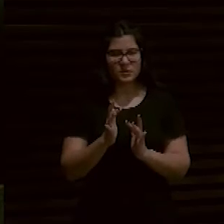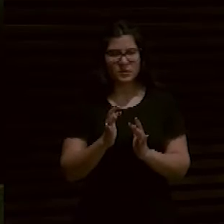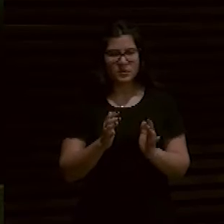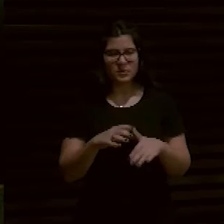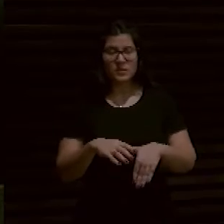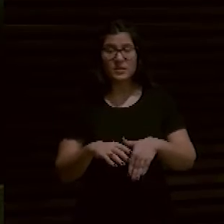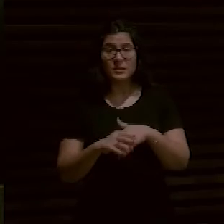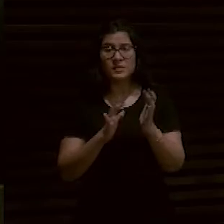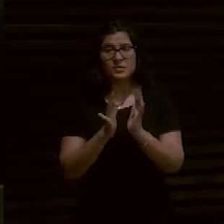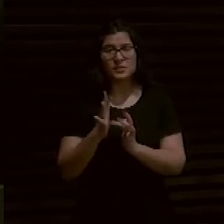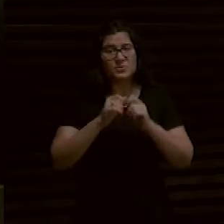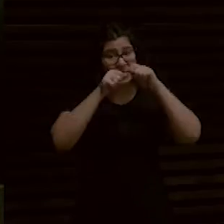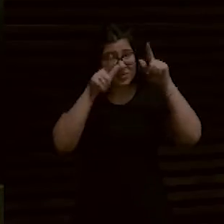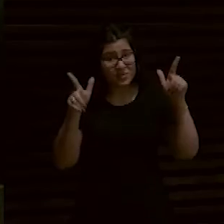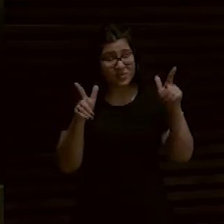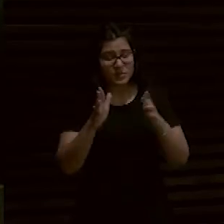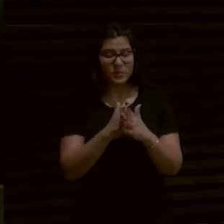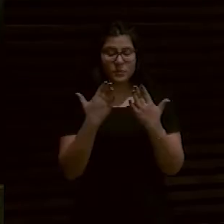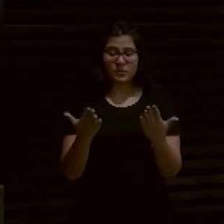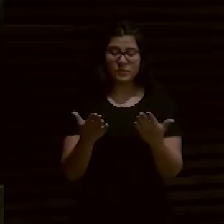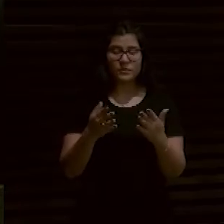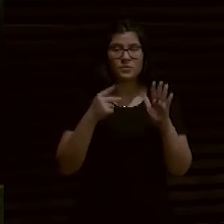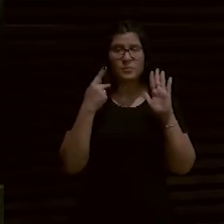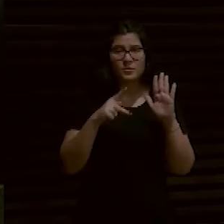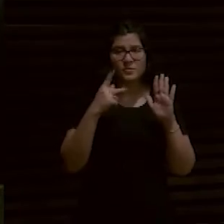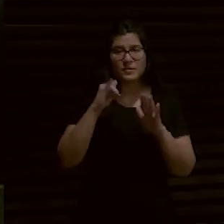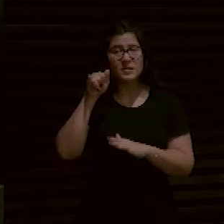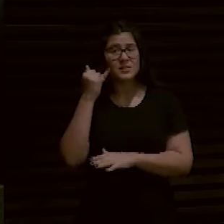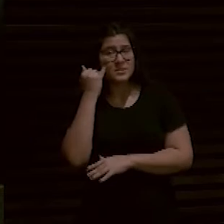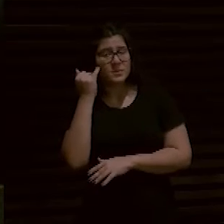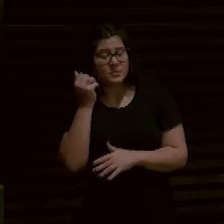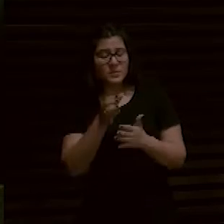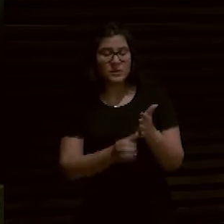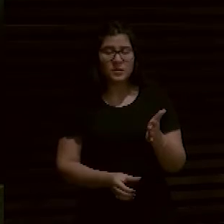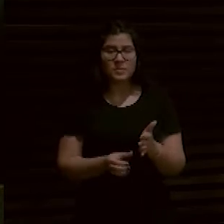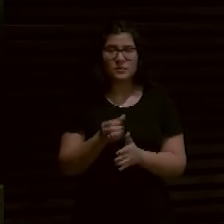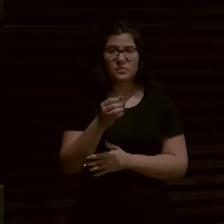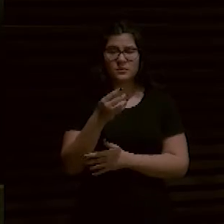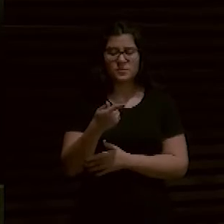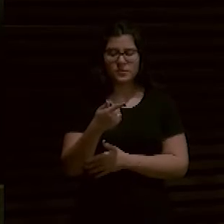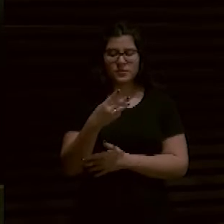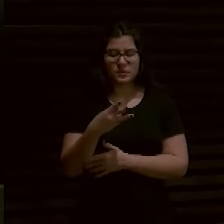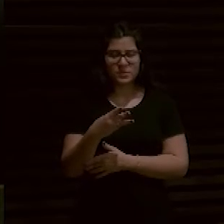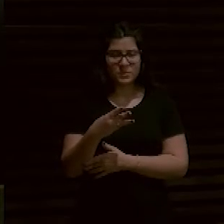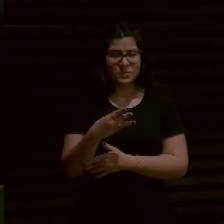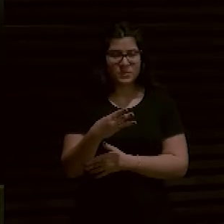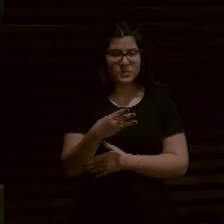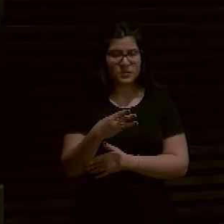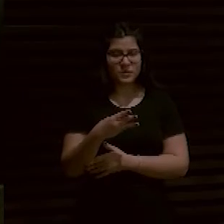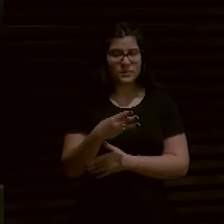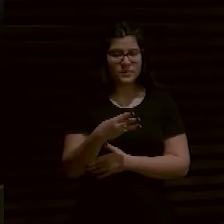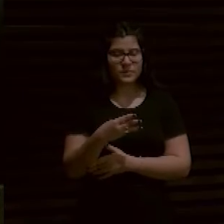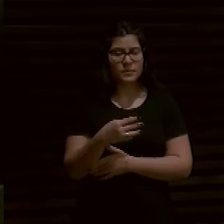claro no livro do profeta Jeremias, no capítulo 23, depois nós vamos vê-lo, e também no